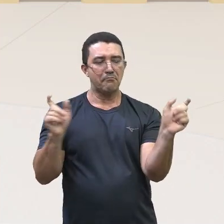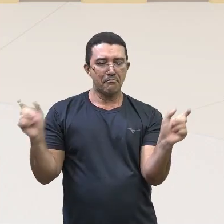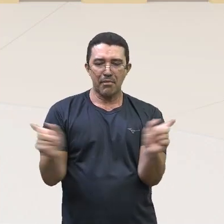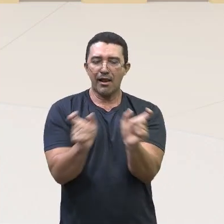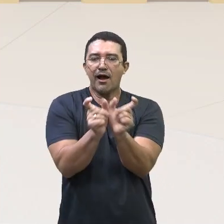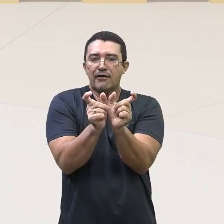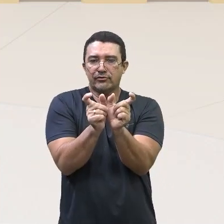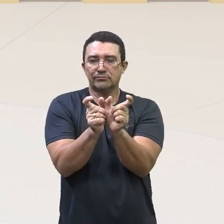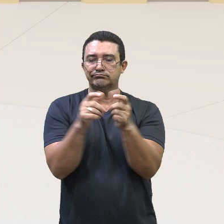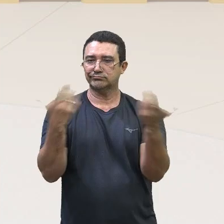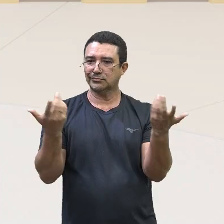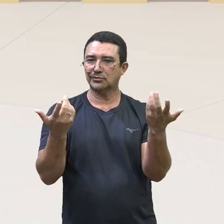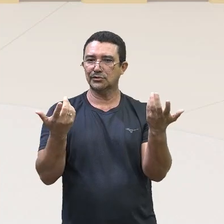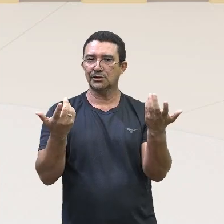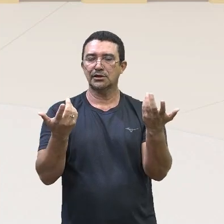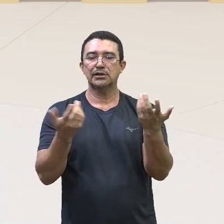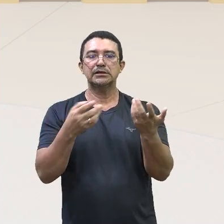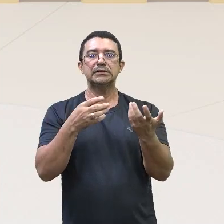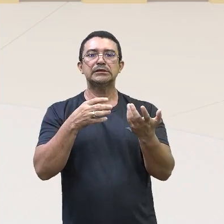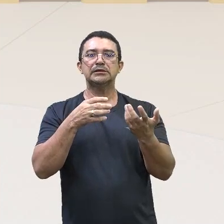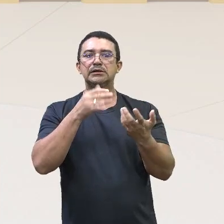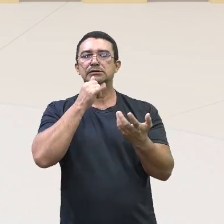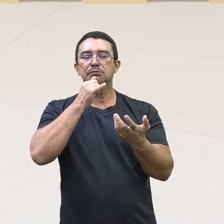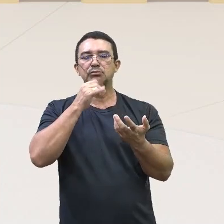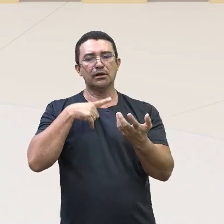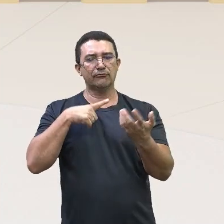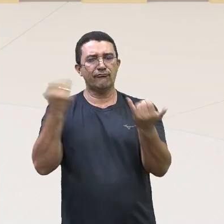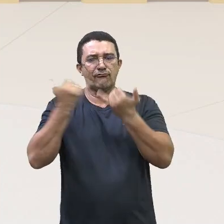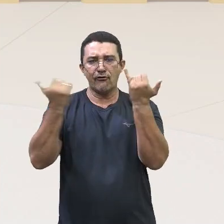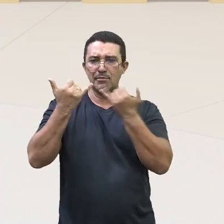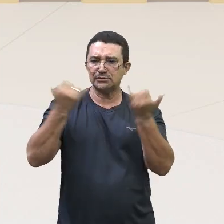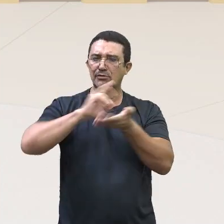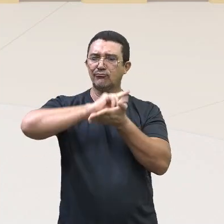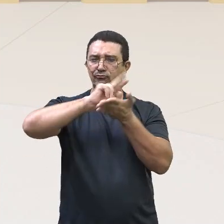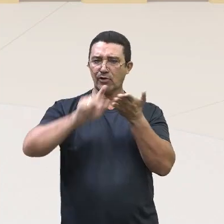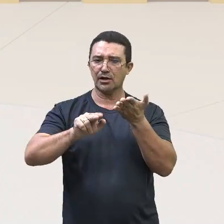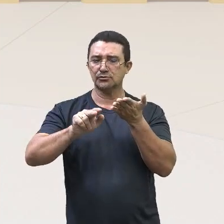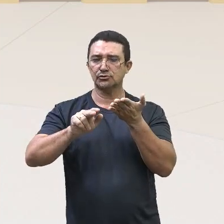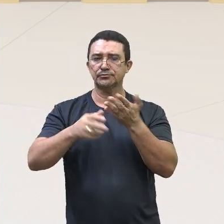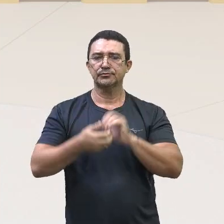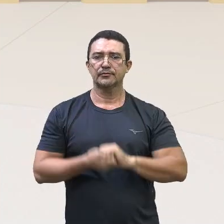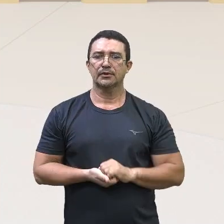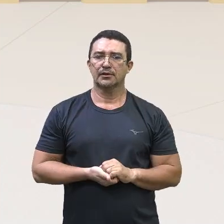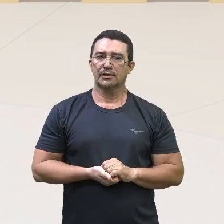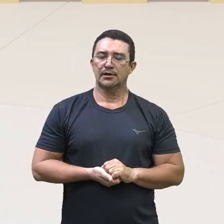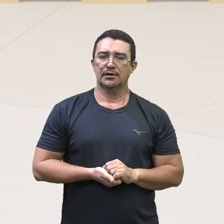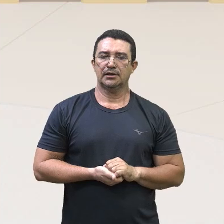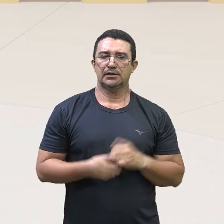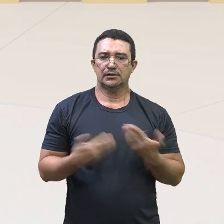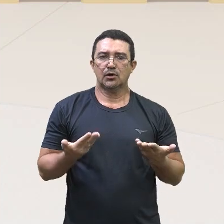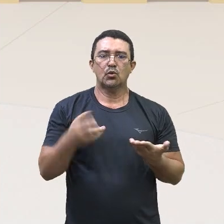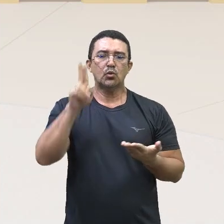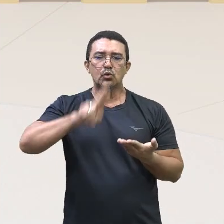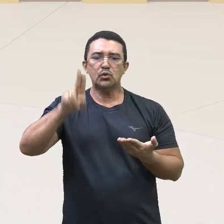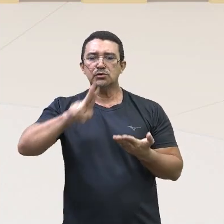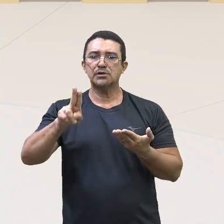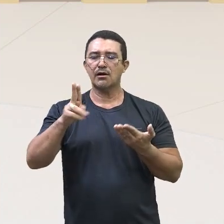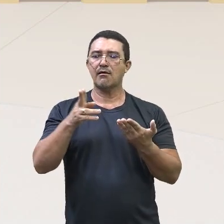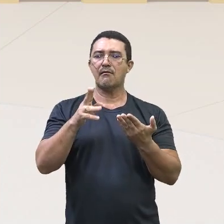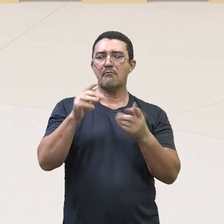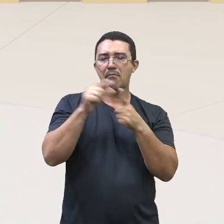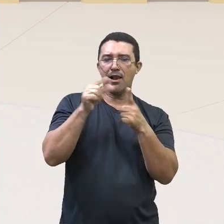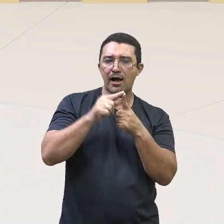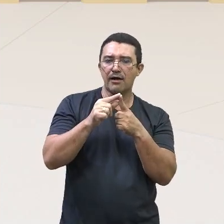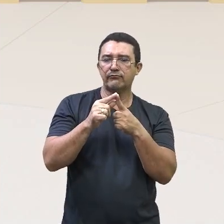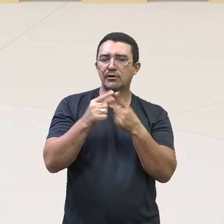linguagem conotativa é carregada, então, dessa dupla informação, né? Ela passa, então, às vezes, utiliza palavras para passar com